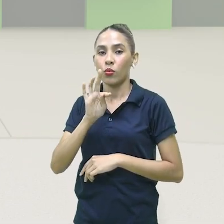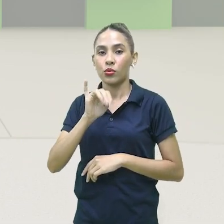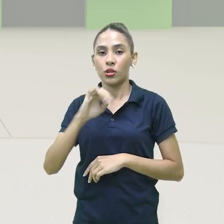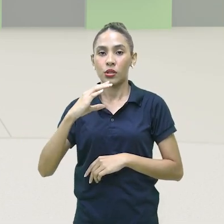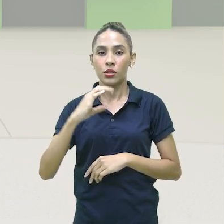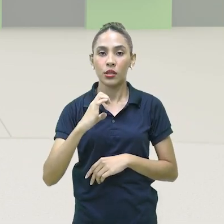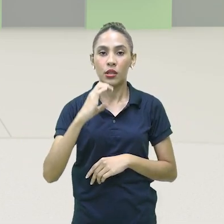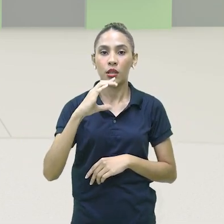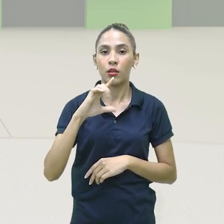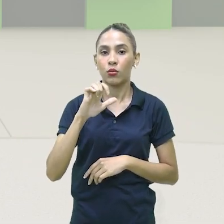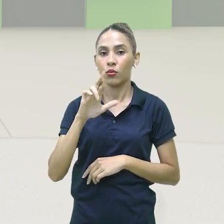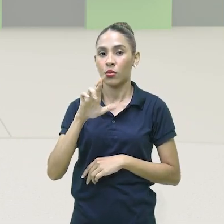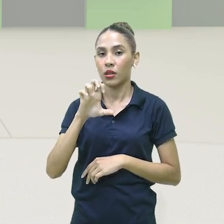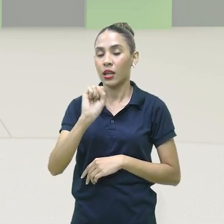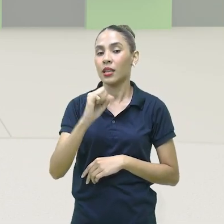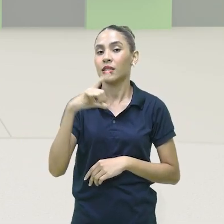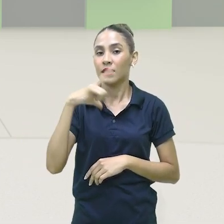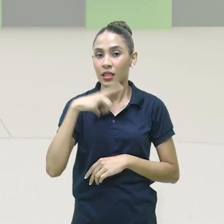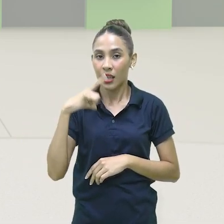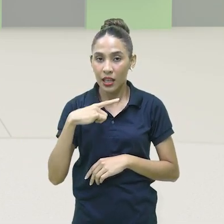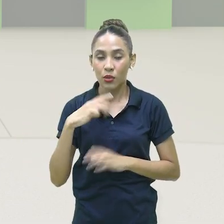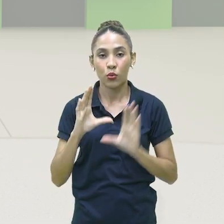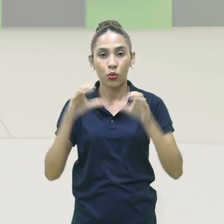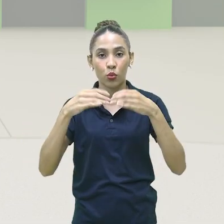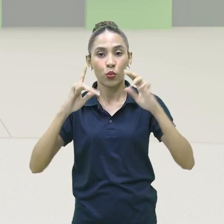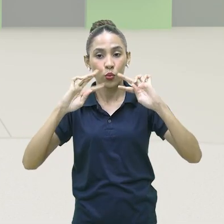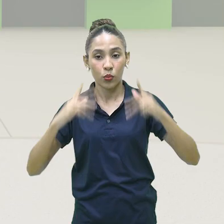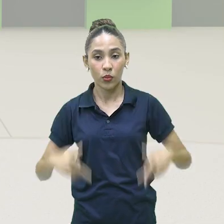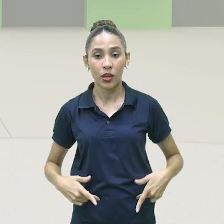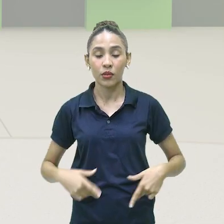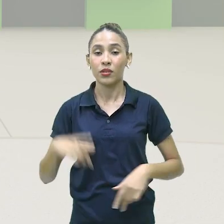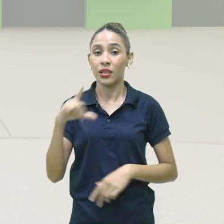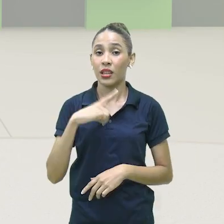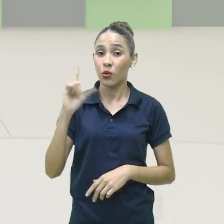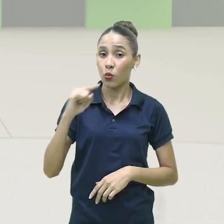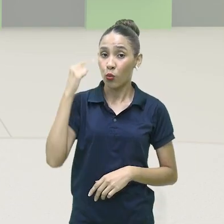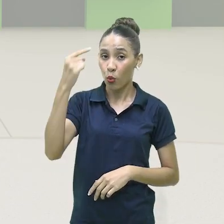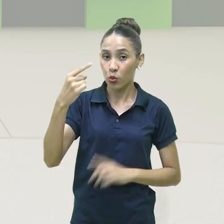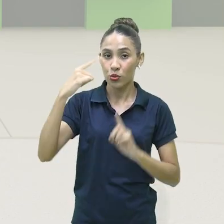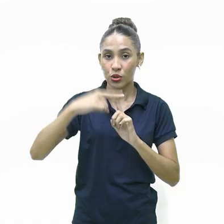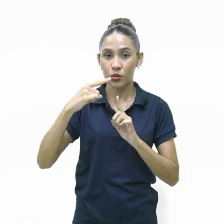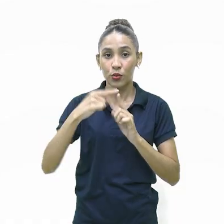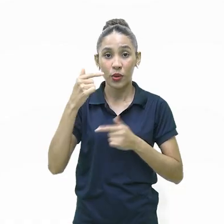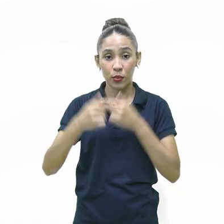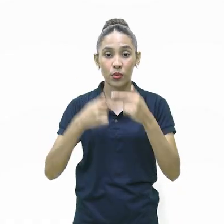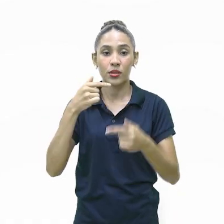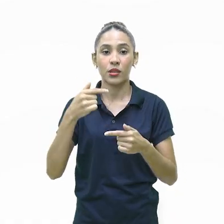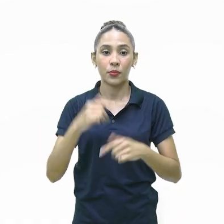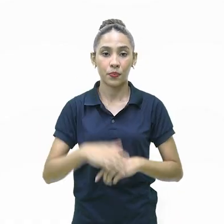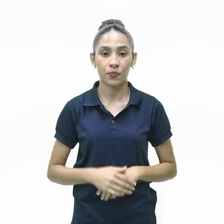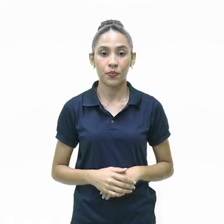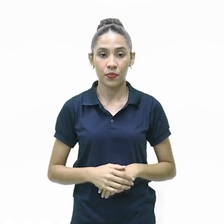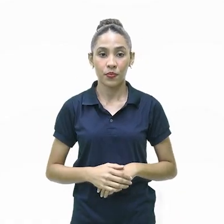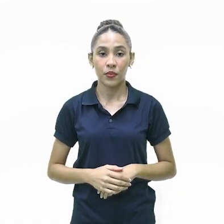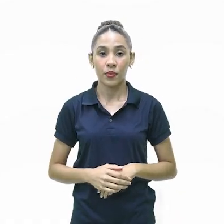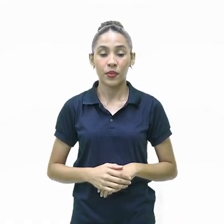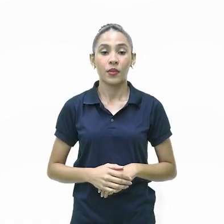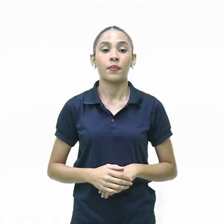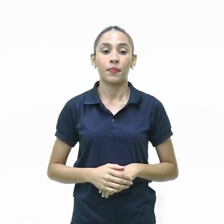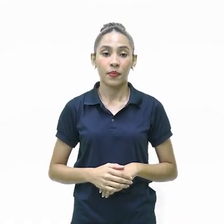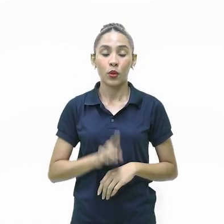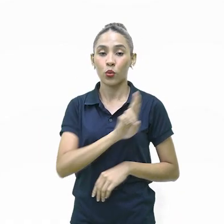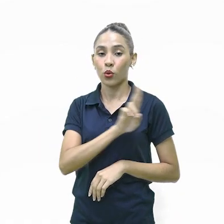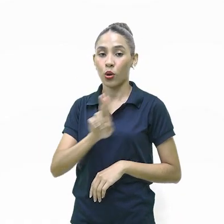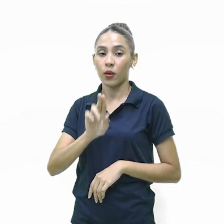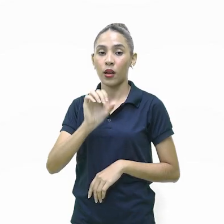nesse caso aí envolve a espécie humana, nós temos um outro tipo de reprodução. Essa reprodução